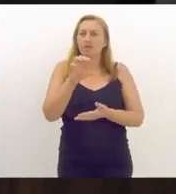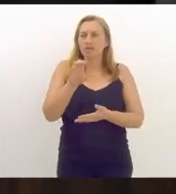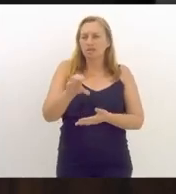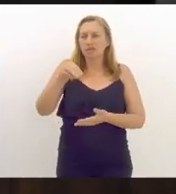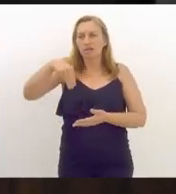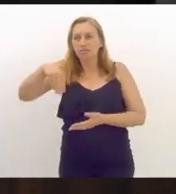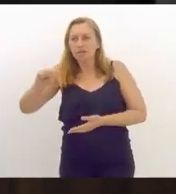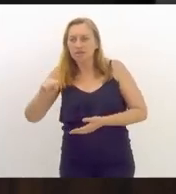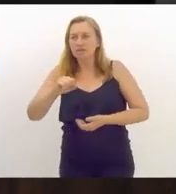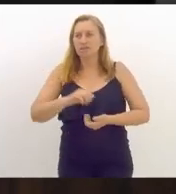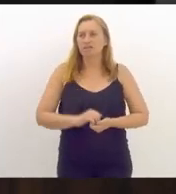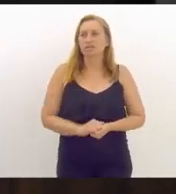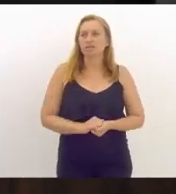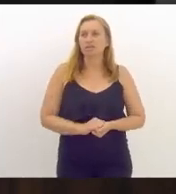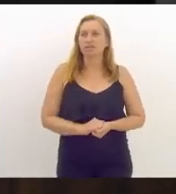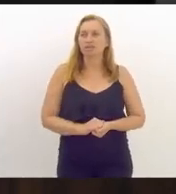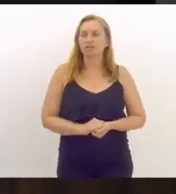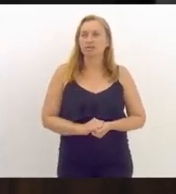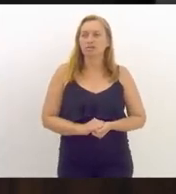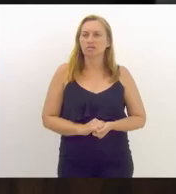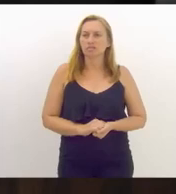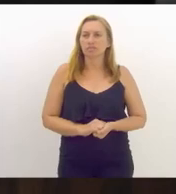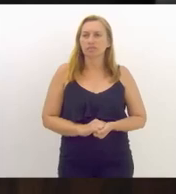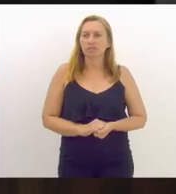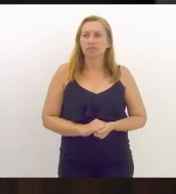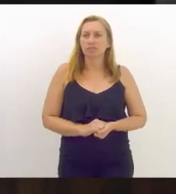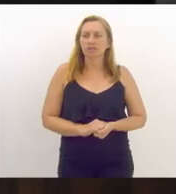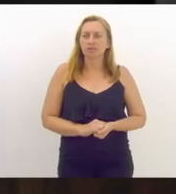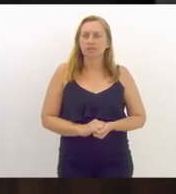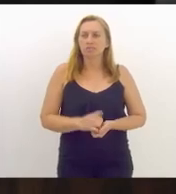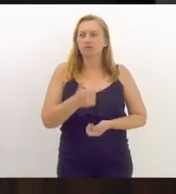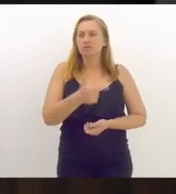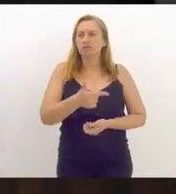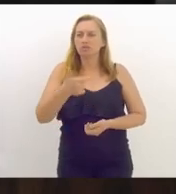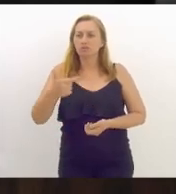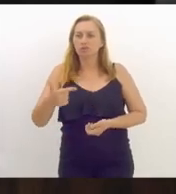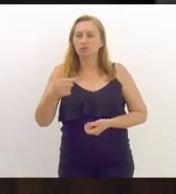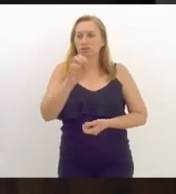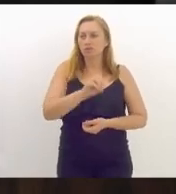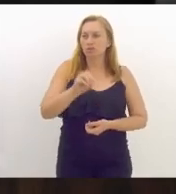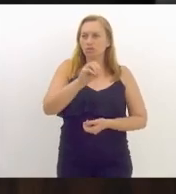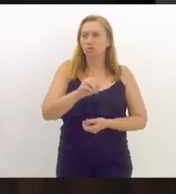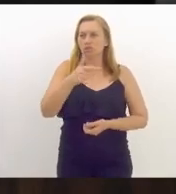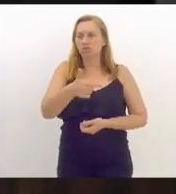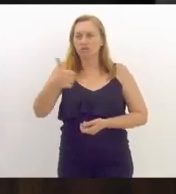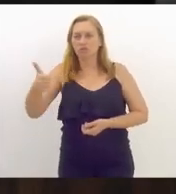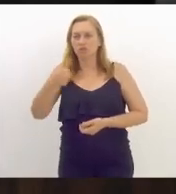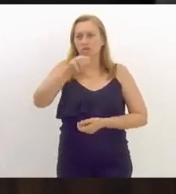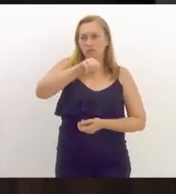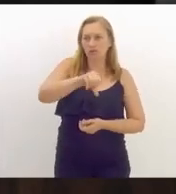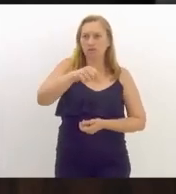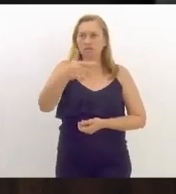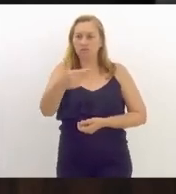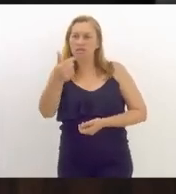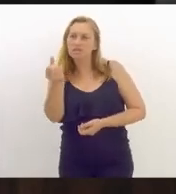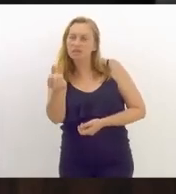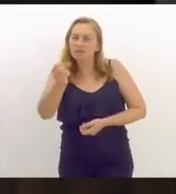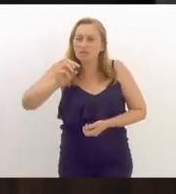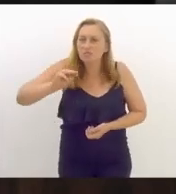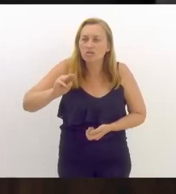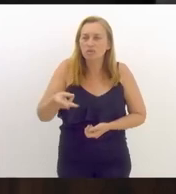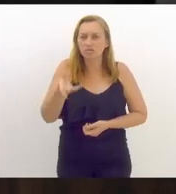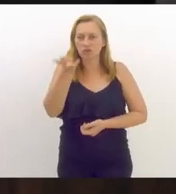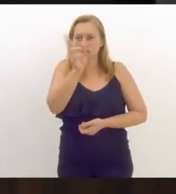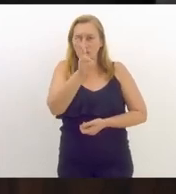caiu comparado nominalmente outubro de 22 de outubro de 21 926 milhões